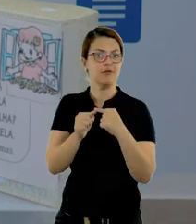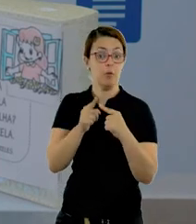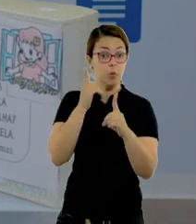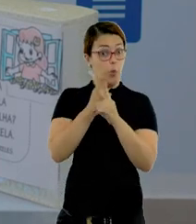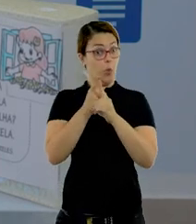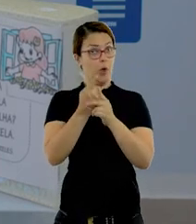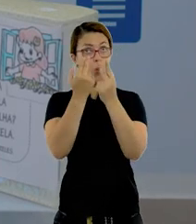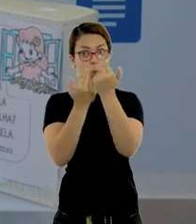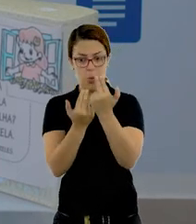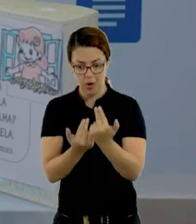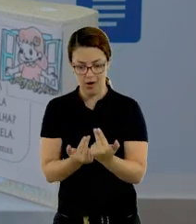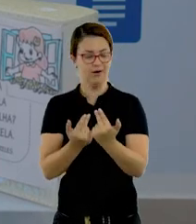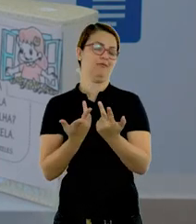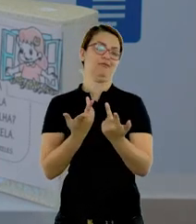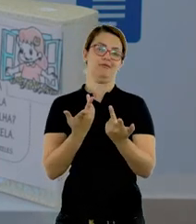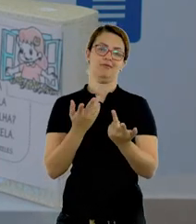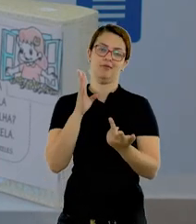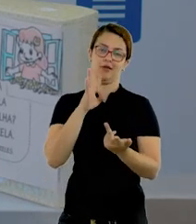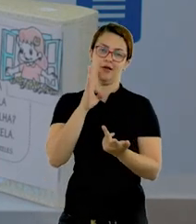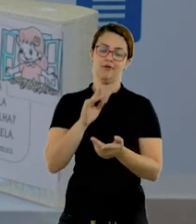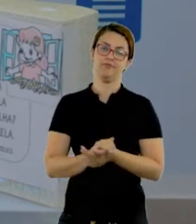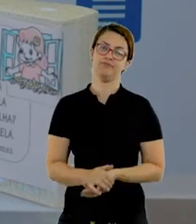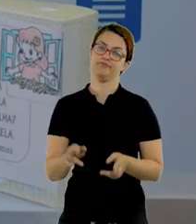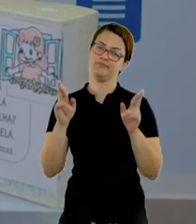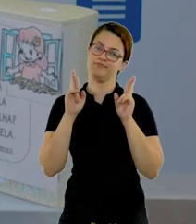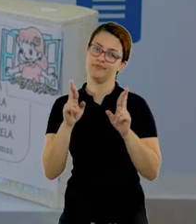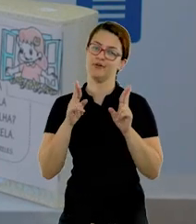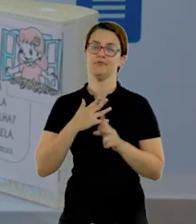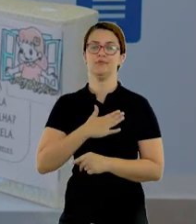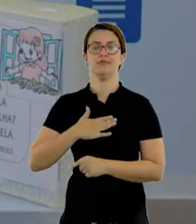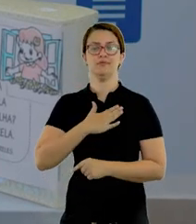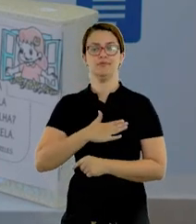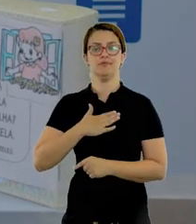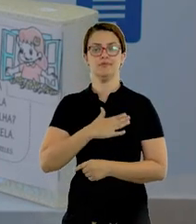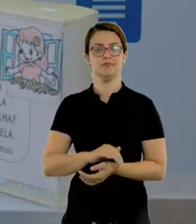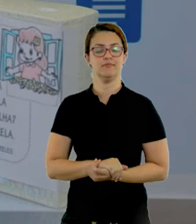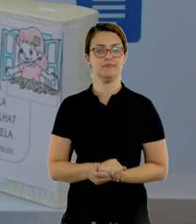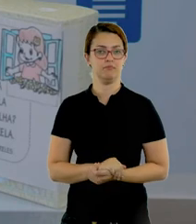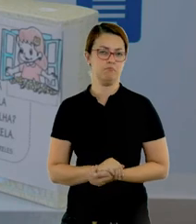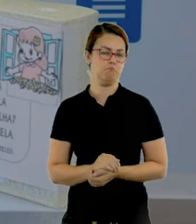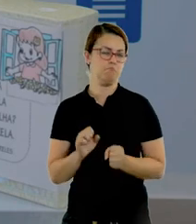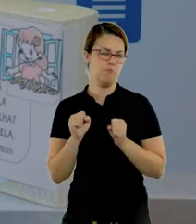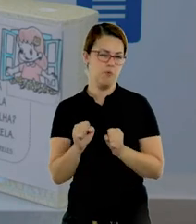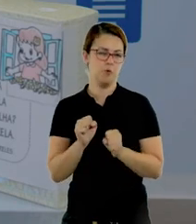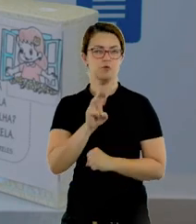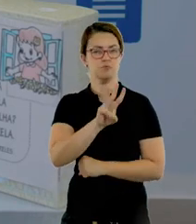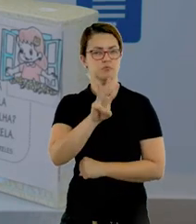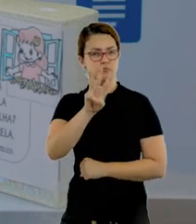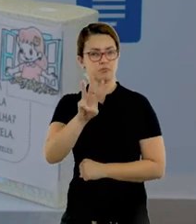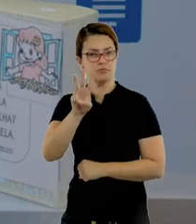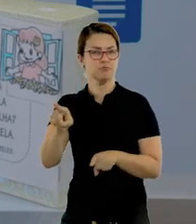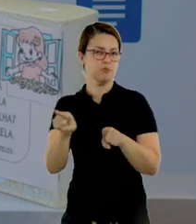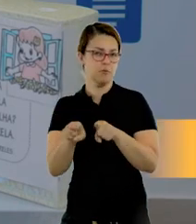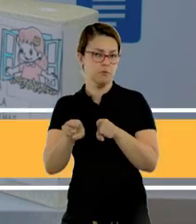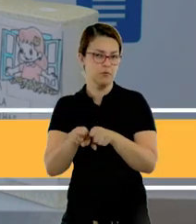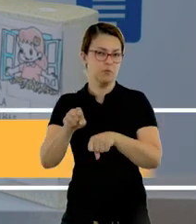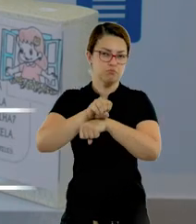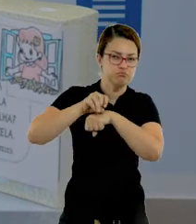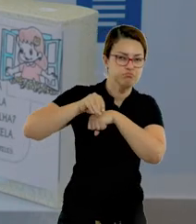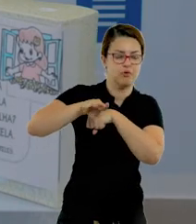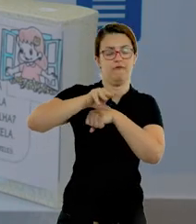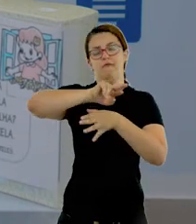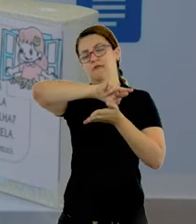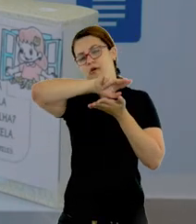ser uma descoberta muito legal para ela. Tá bom, gente? Espero que vocês tenham gostado. Vocês podem acessar o link,